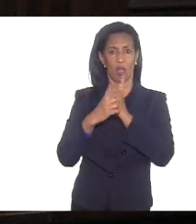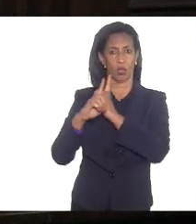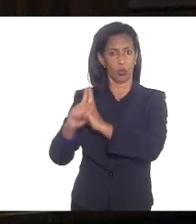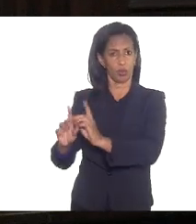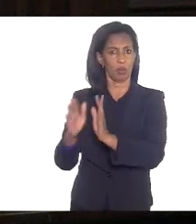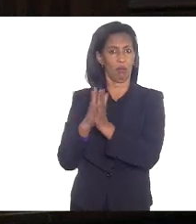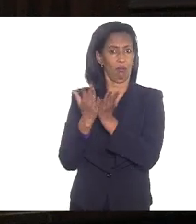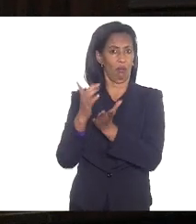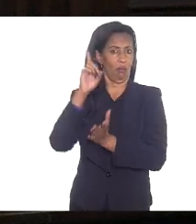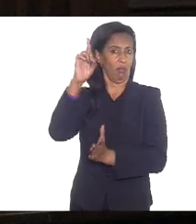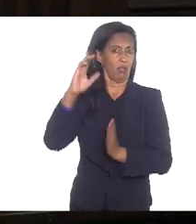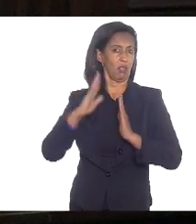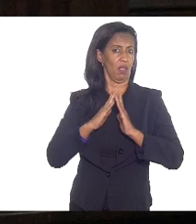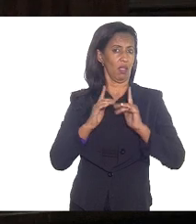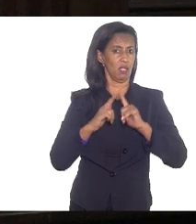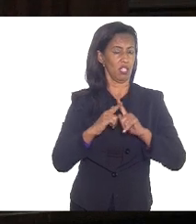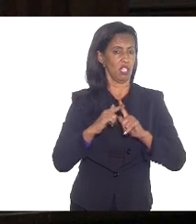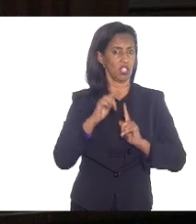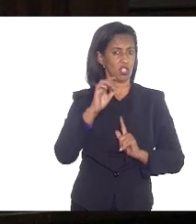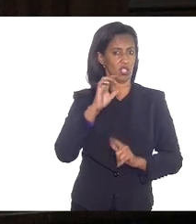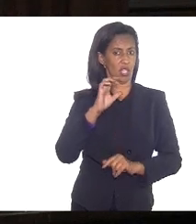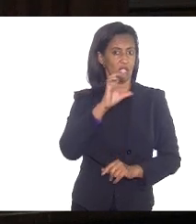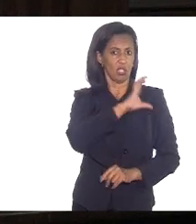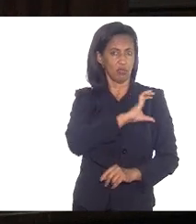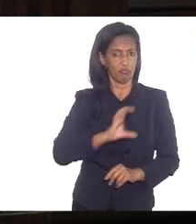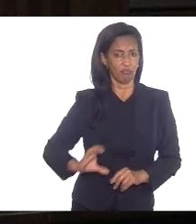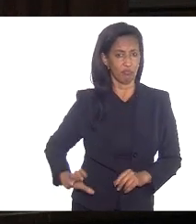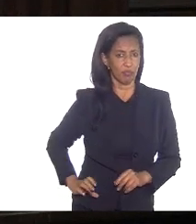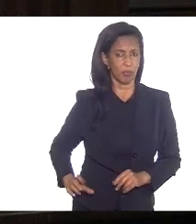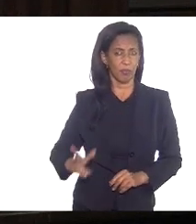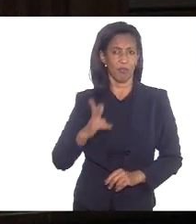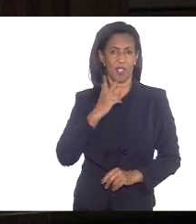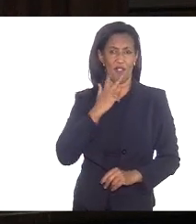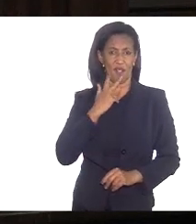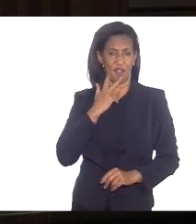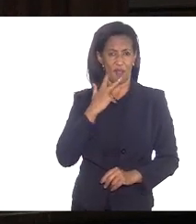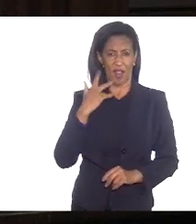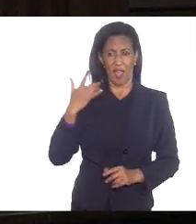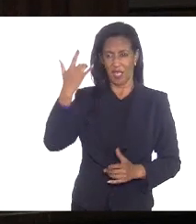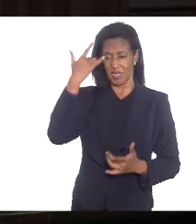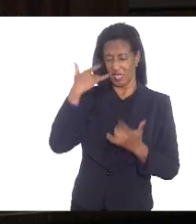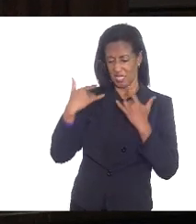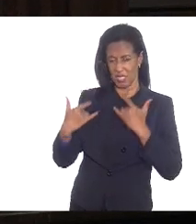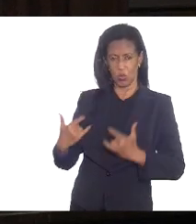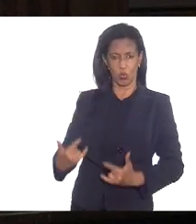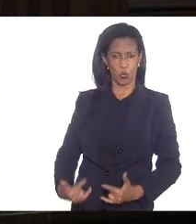da Bíblia e da Igreja de Cristo acerca da sexualidade humana.